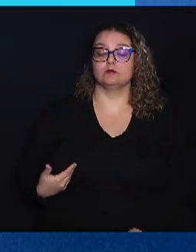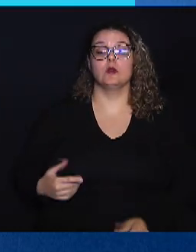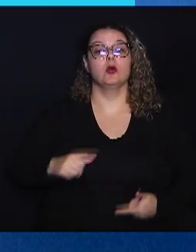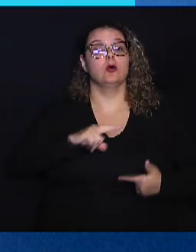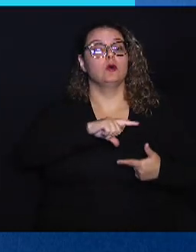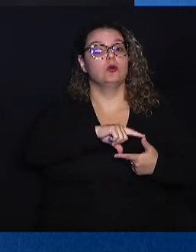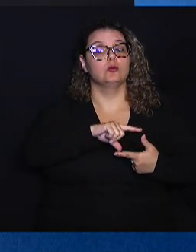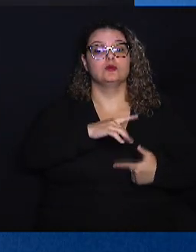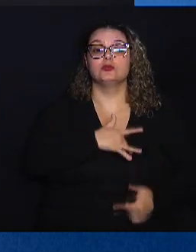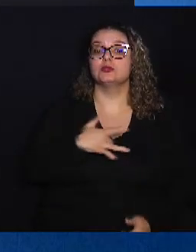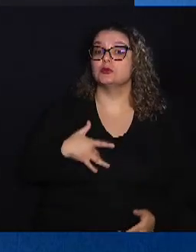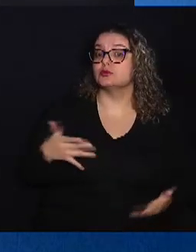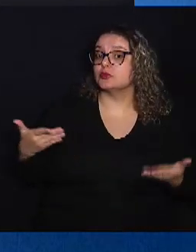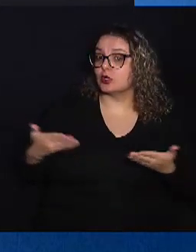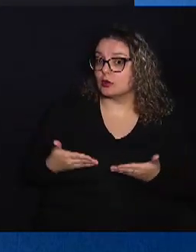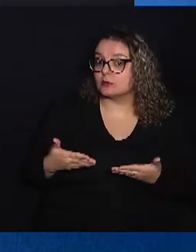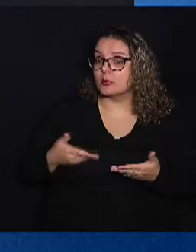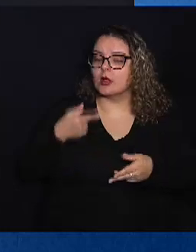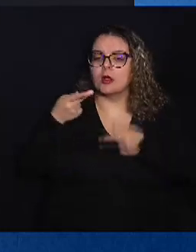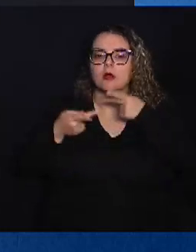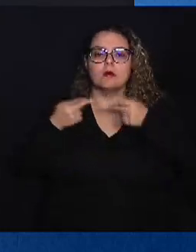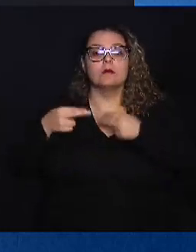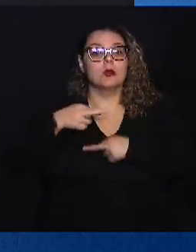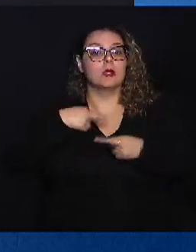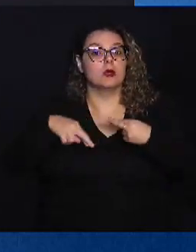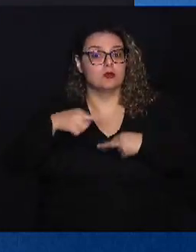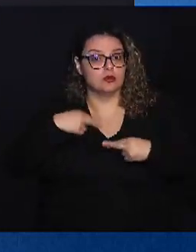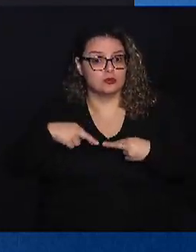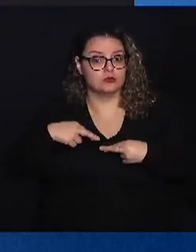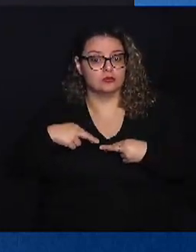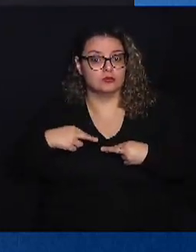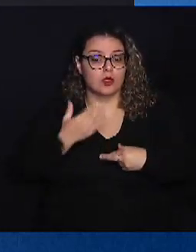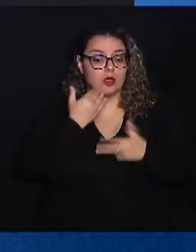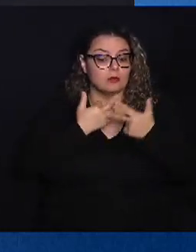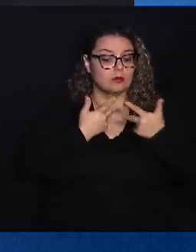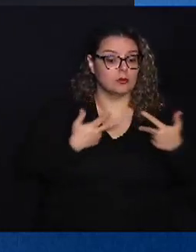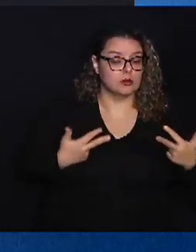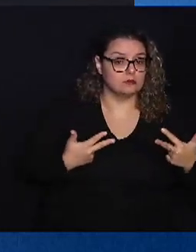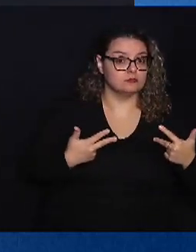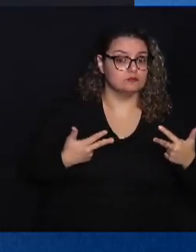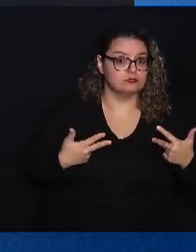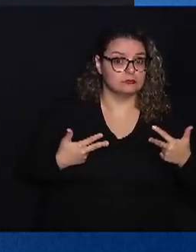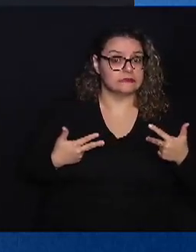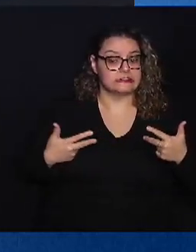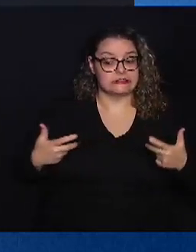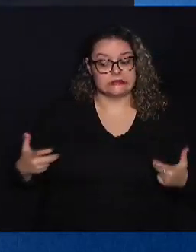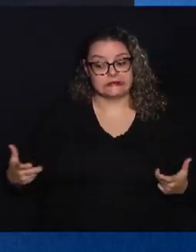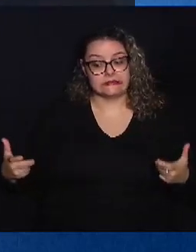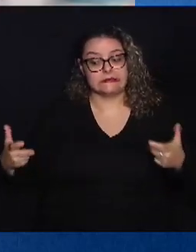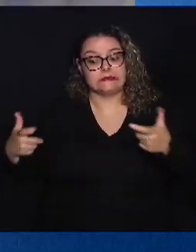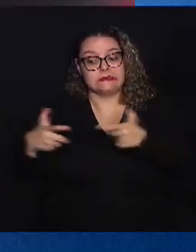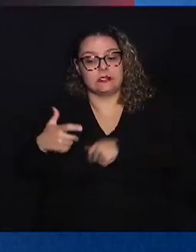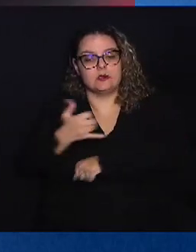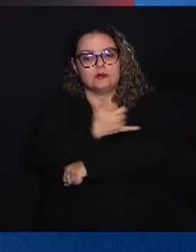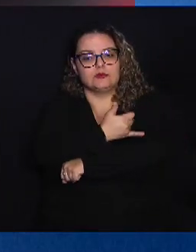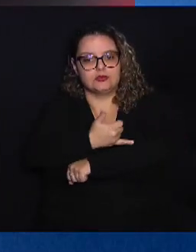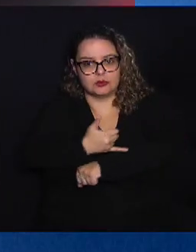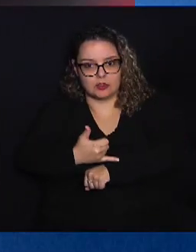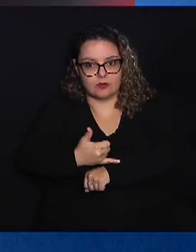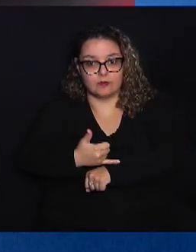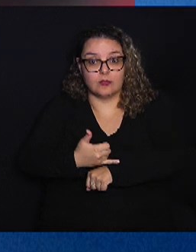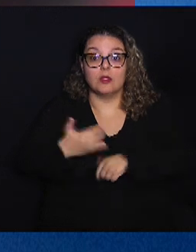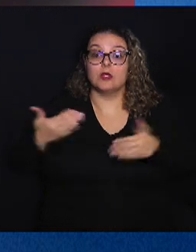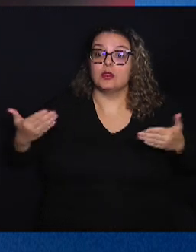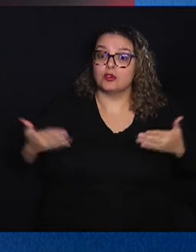quadro Saúde Agora aborda a relação entre os alimentos e a redução do colesterol. E